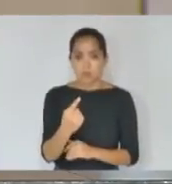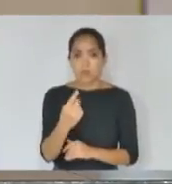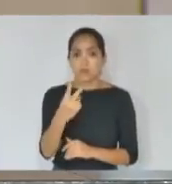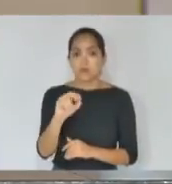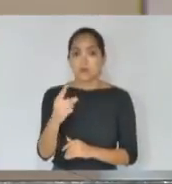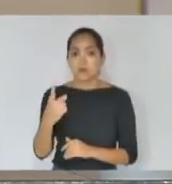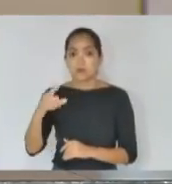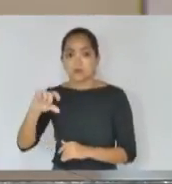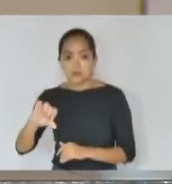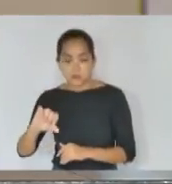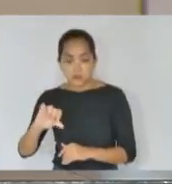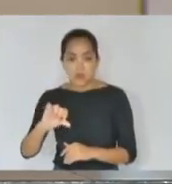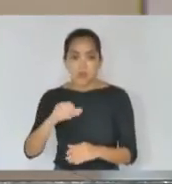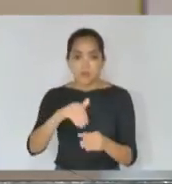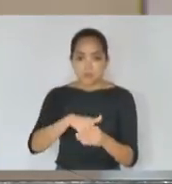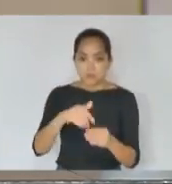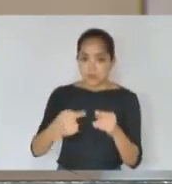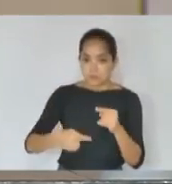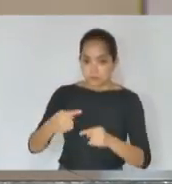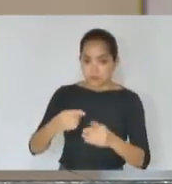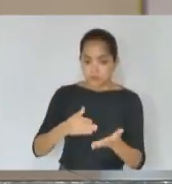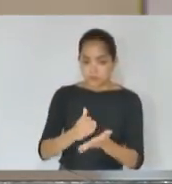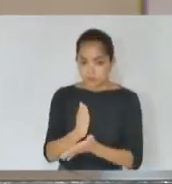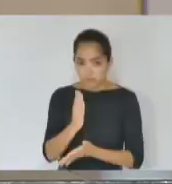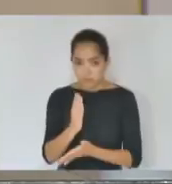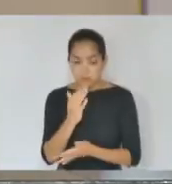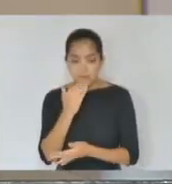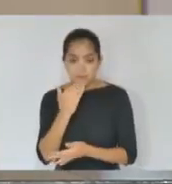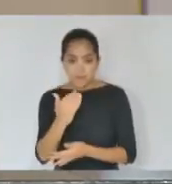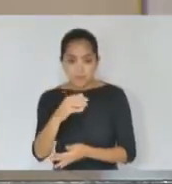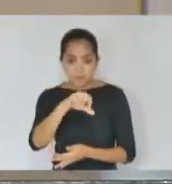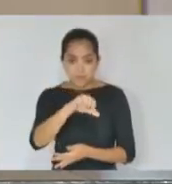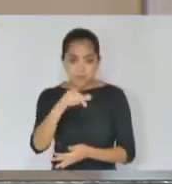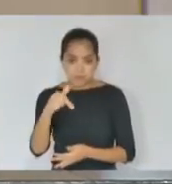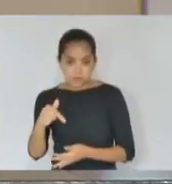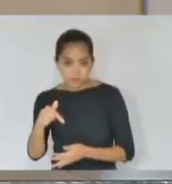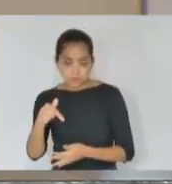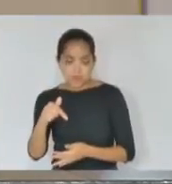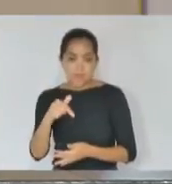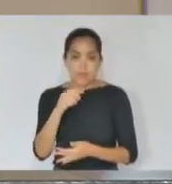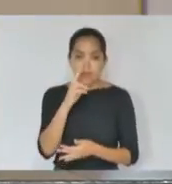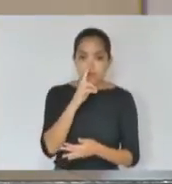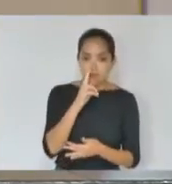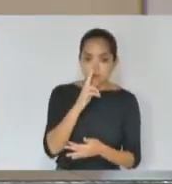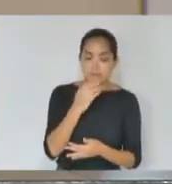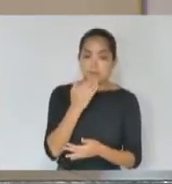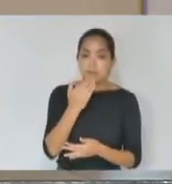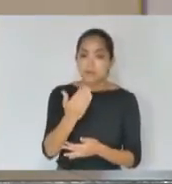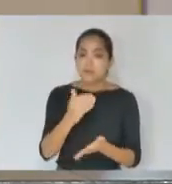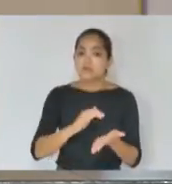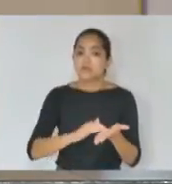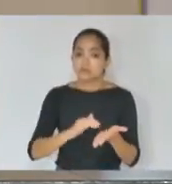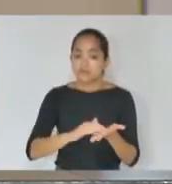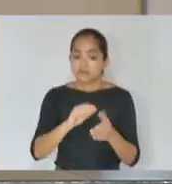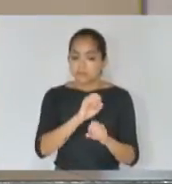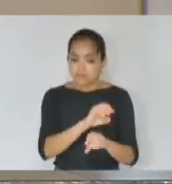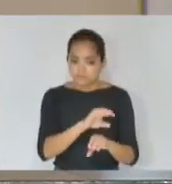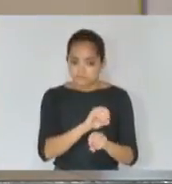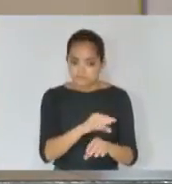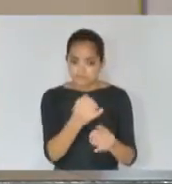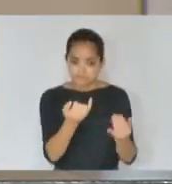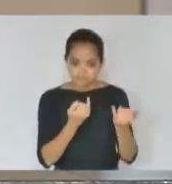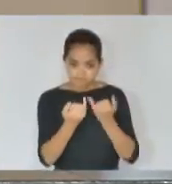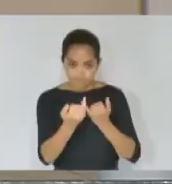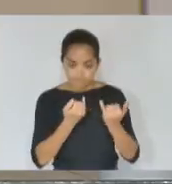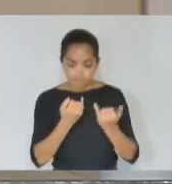01-IMA-2019. Discussão, votação, aprovado. Pedido de informação 97, deputado Nazareno Martins, solicita ao secretário da Educação informações